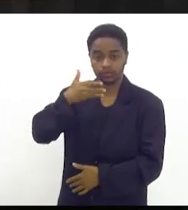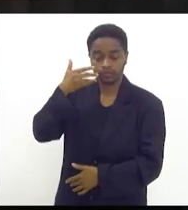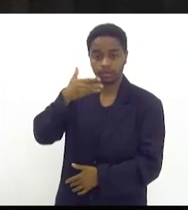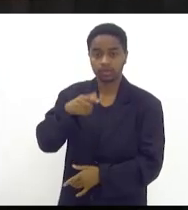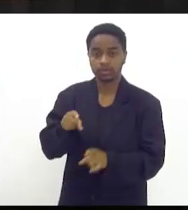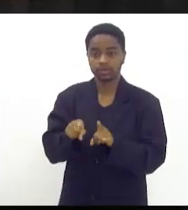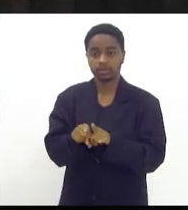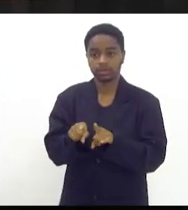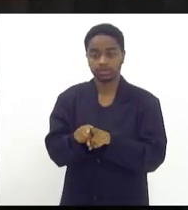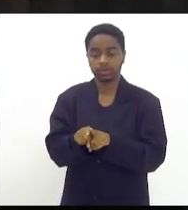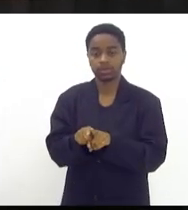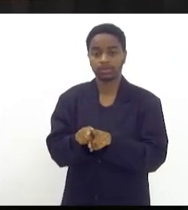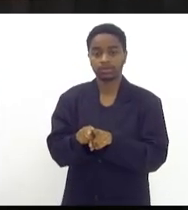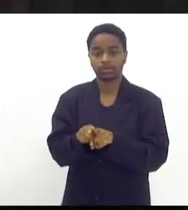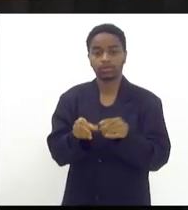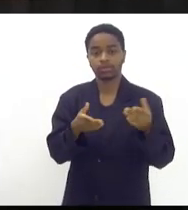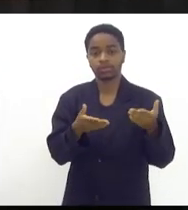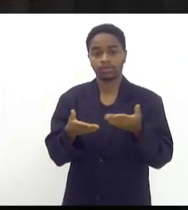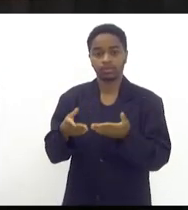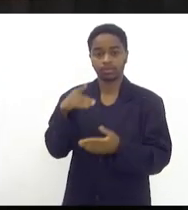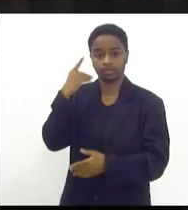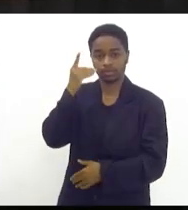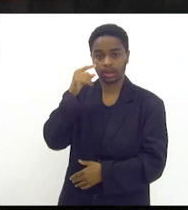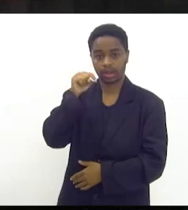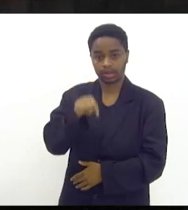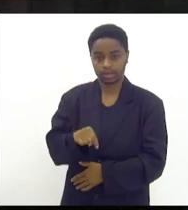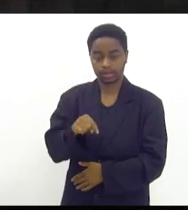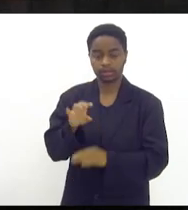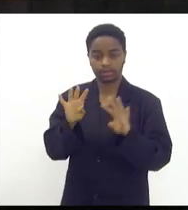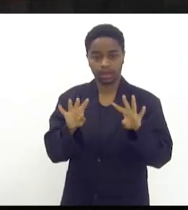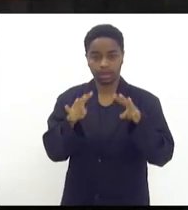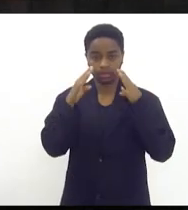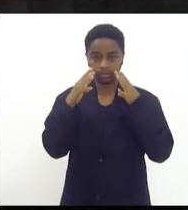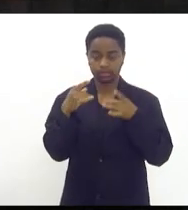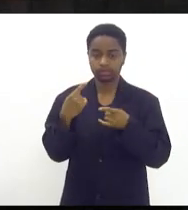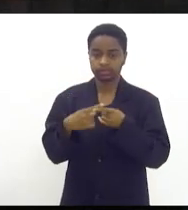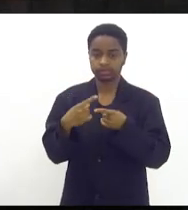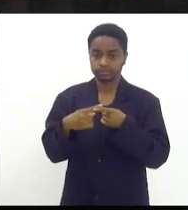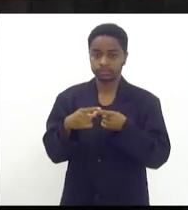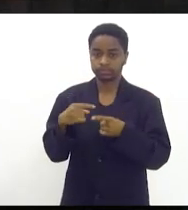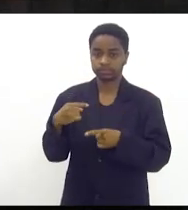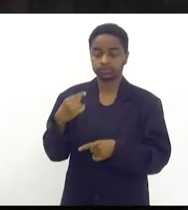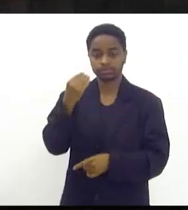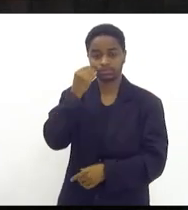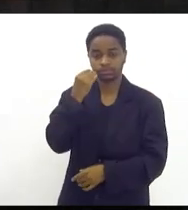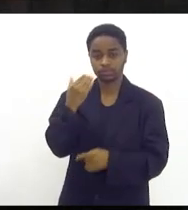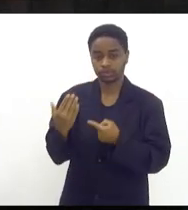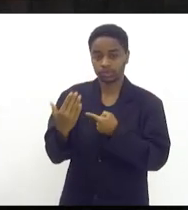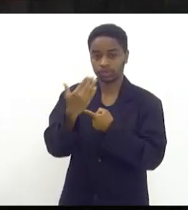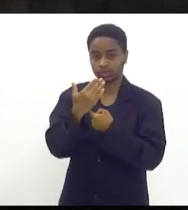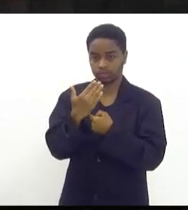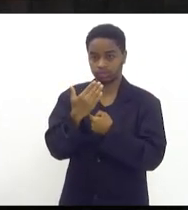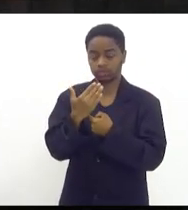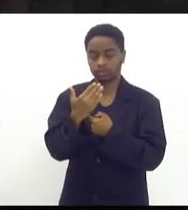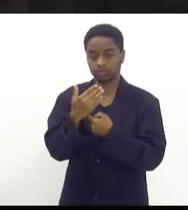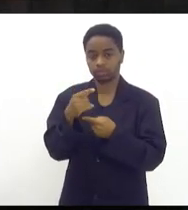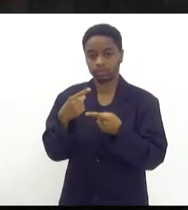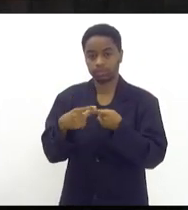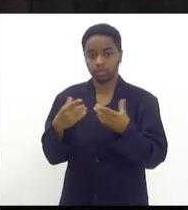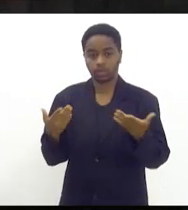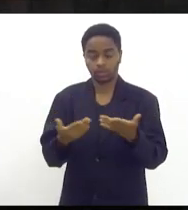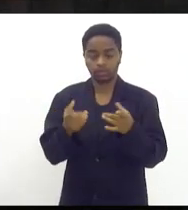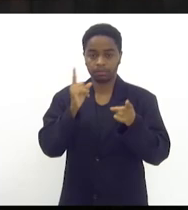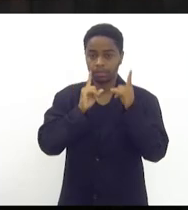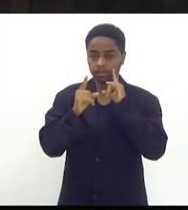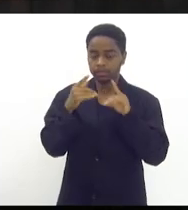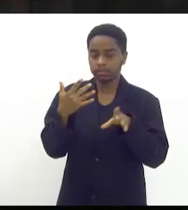chamando até dos parlamentares aqui dessa casa a atenção para que juntamente possam me ajudar, porque Maricá hoje é uma